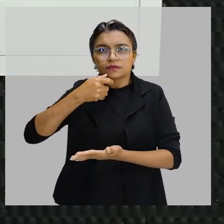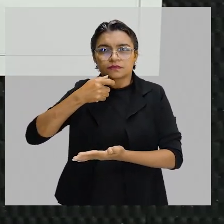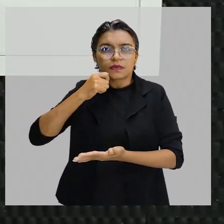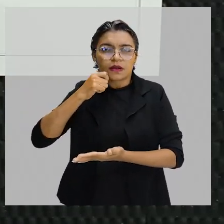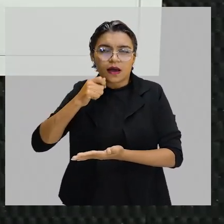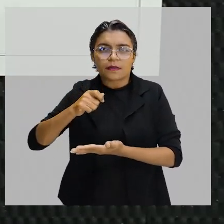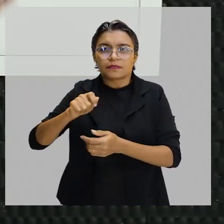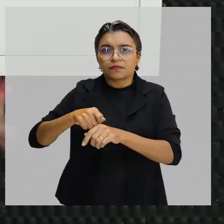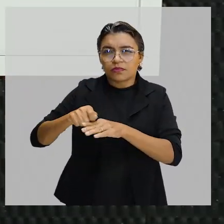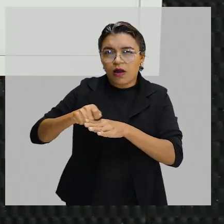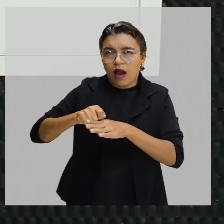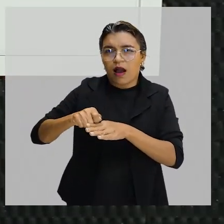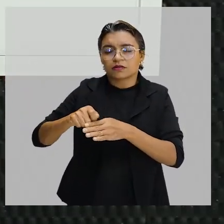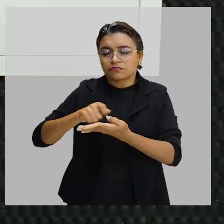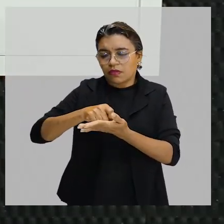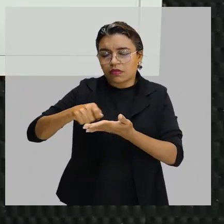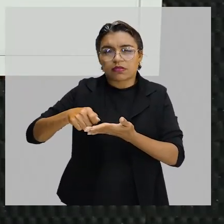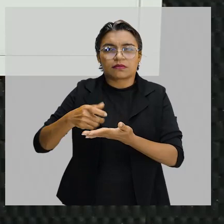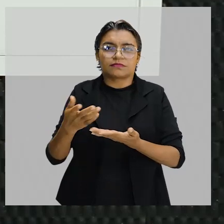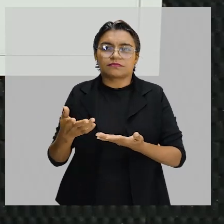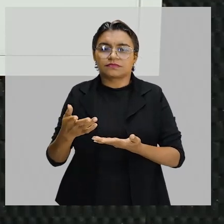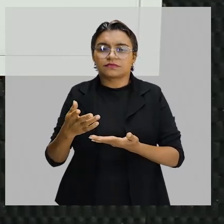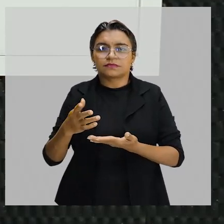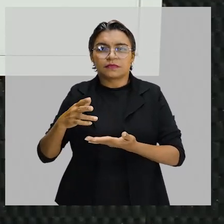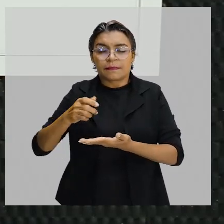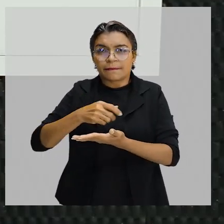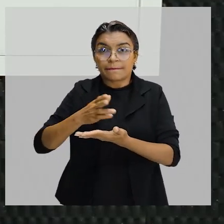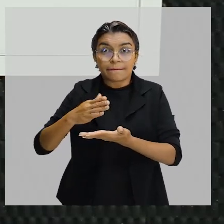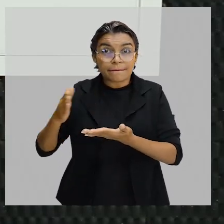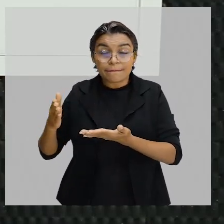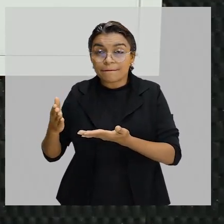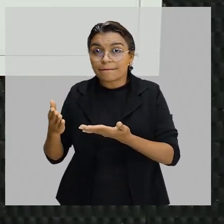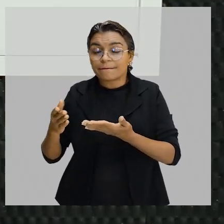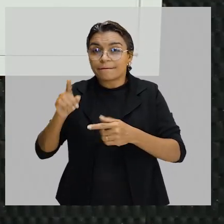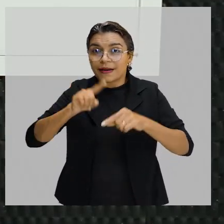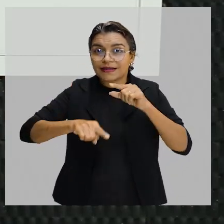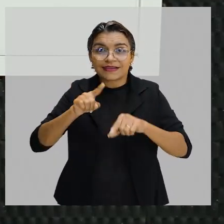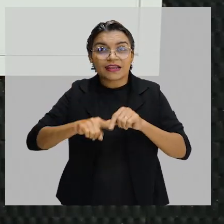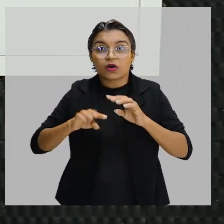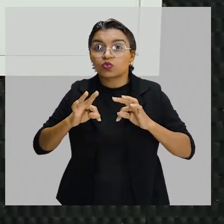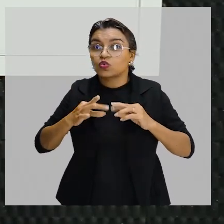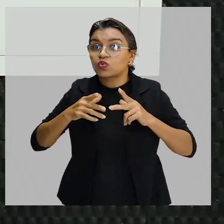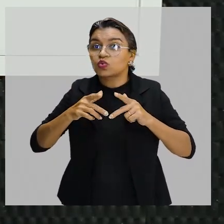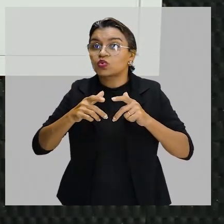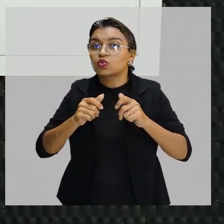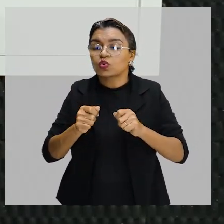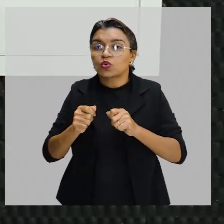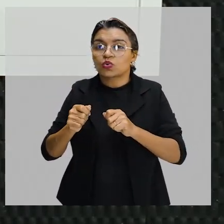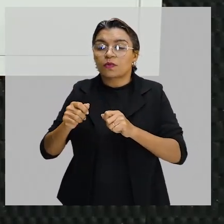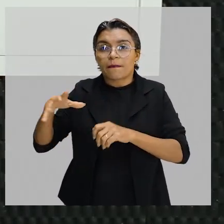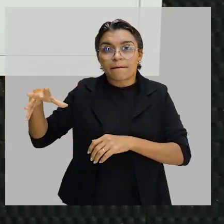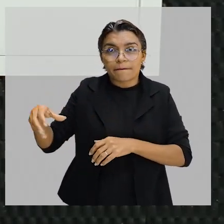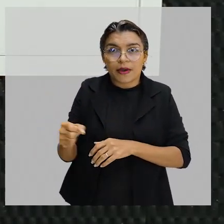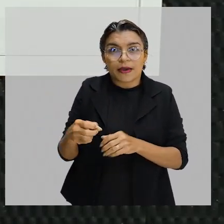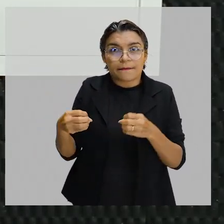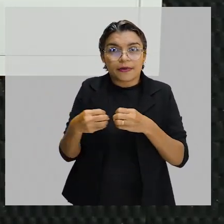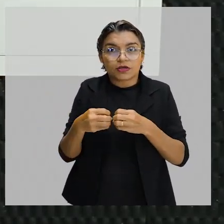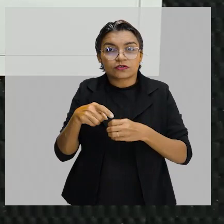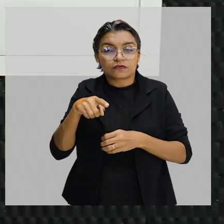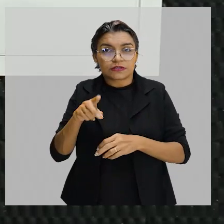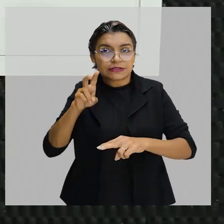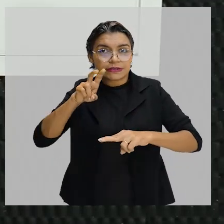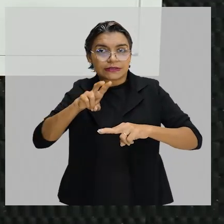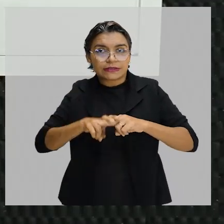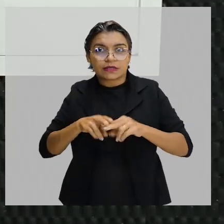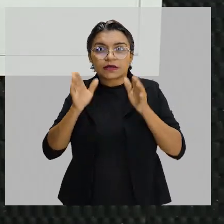caderno, cola, o que você quiser, para que não desvie a sua atenção da nossa aula e a sua